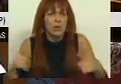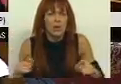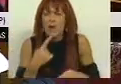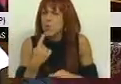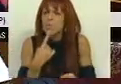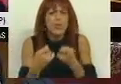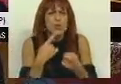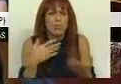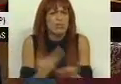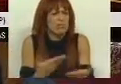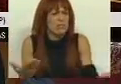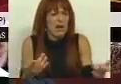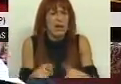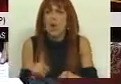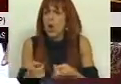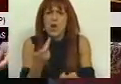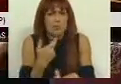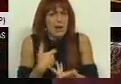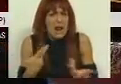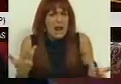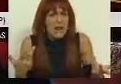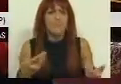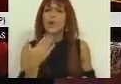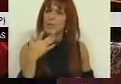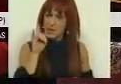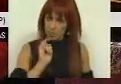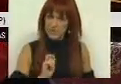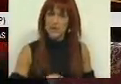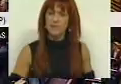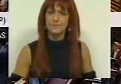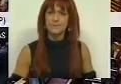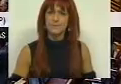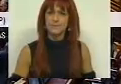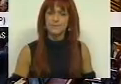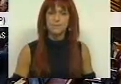tantas questões que vos colocaram e às quais não vêem a resposta? Muito obrigada, Sr. Presidente.